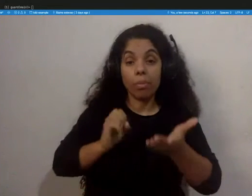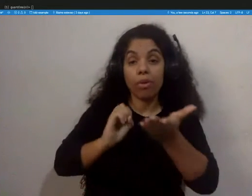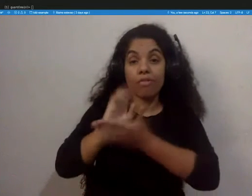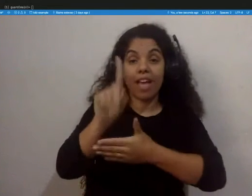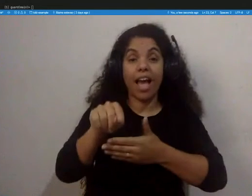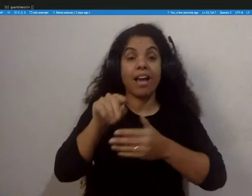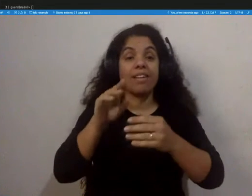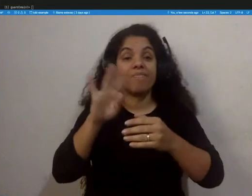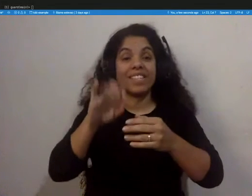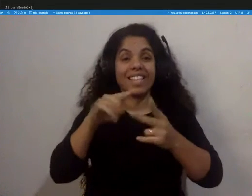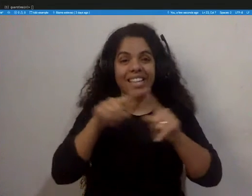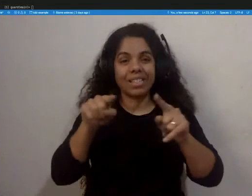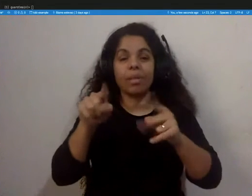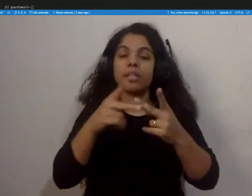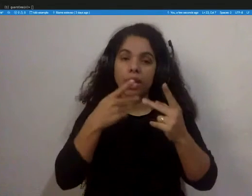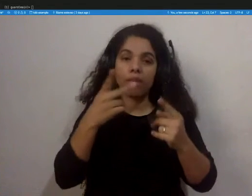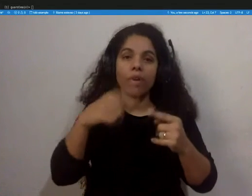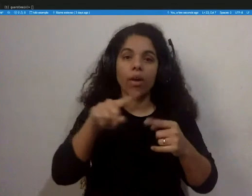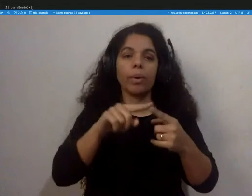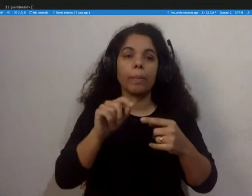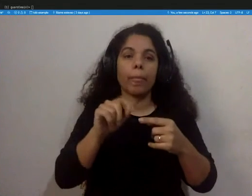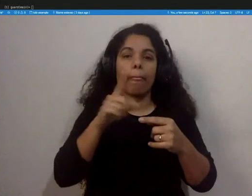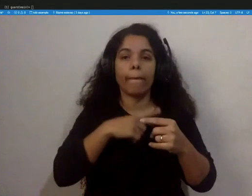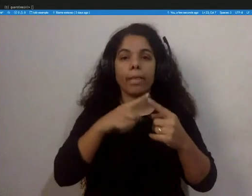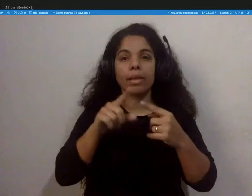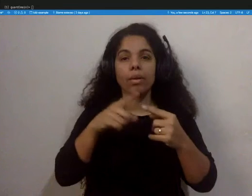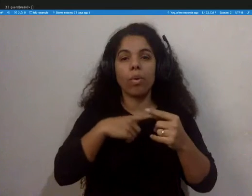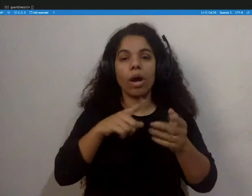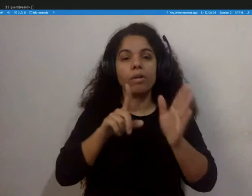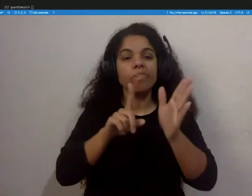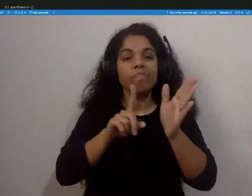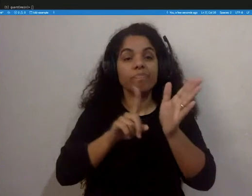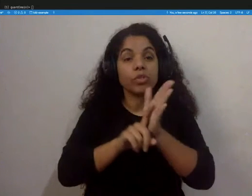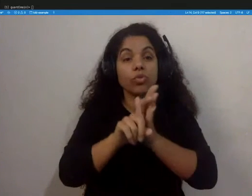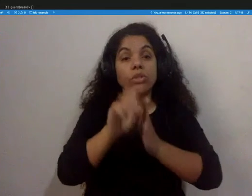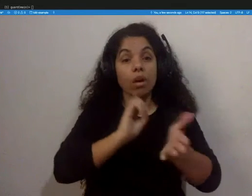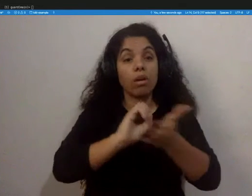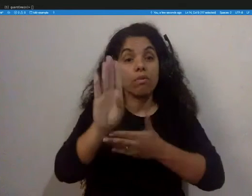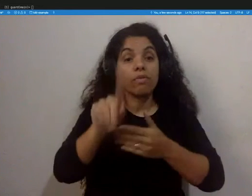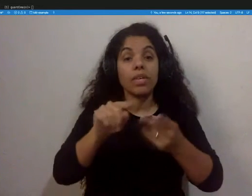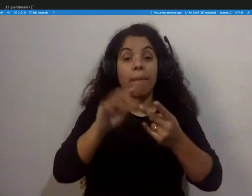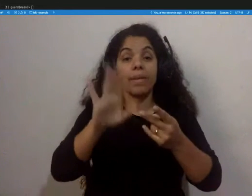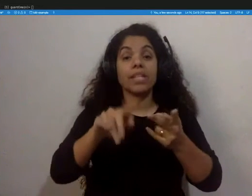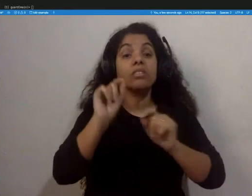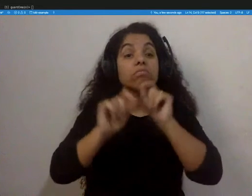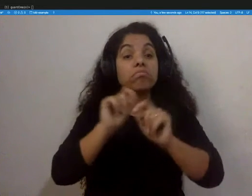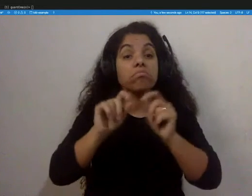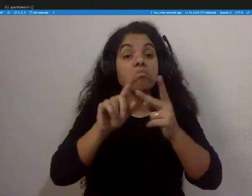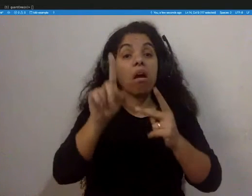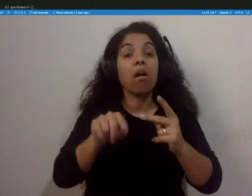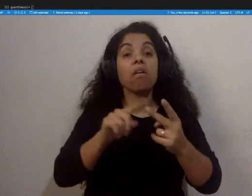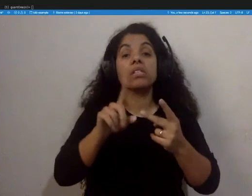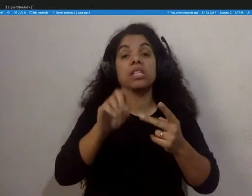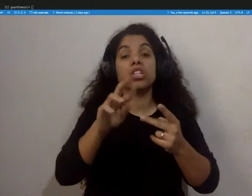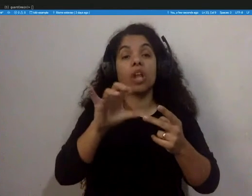ele. Então a gente vai ter que falar com a função envia mensagem quem que já é esse destinatário. E aí para isso eu